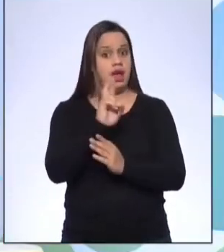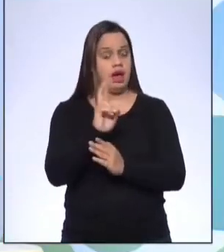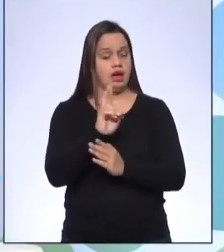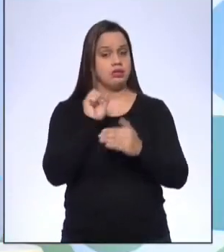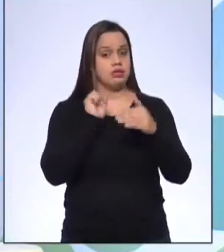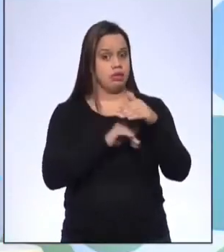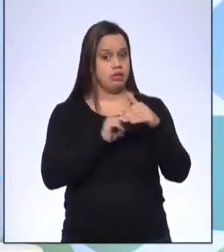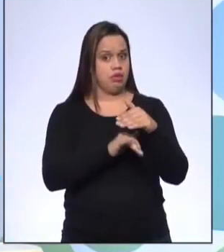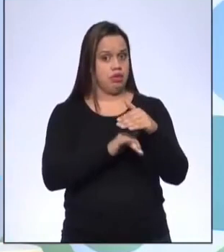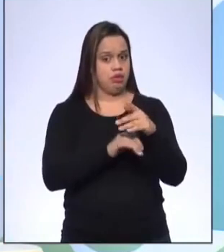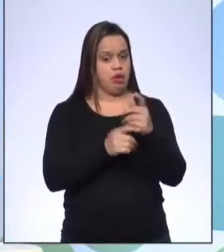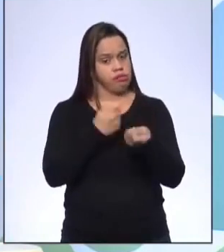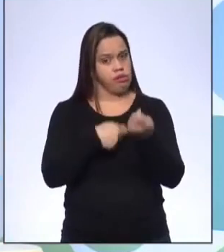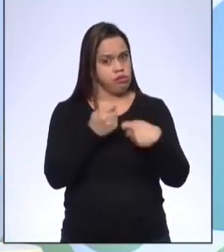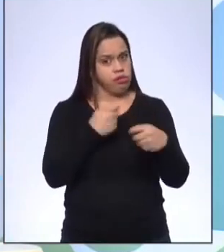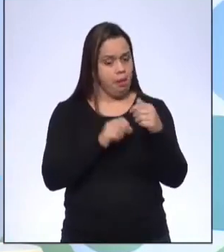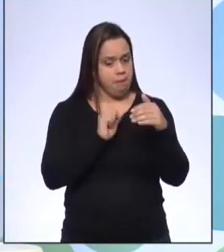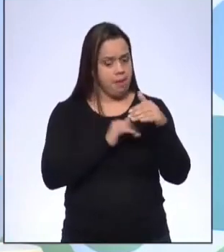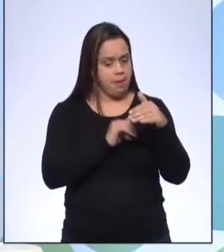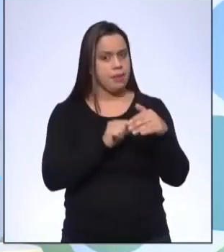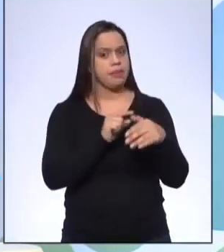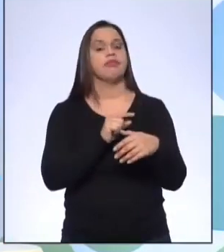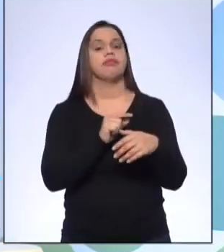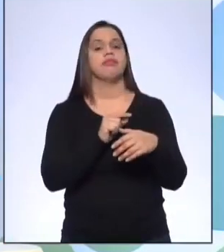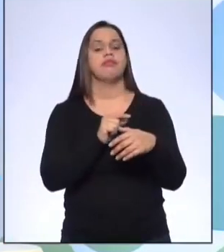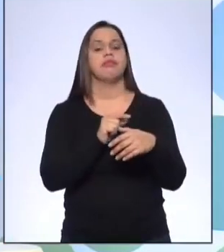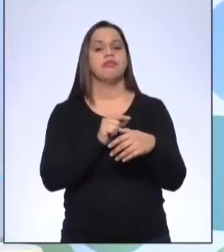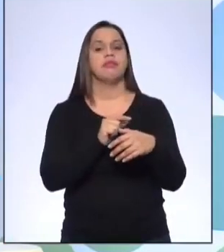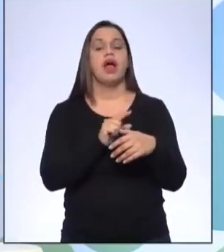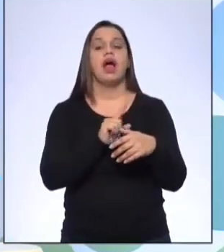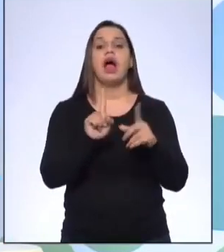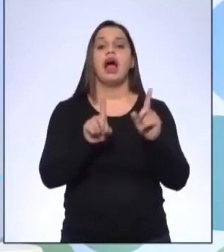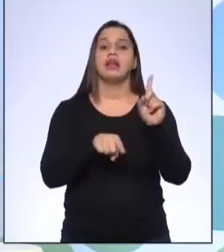Economizando durante um ano, ele vai gastar 3/8.